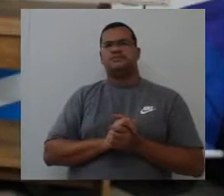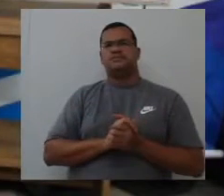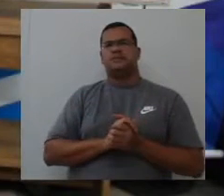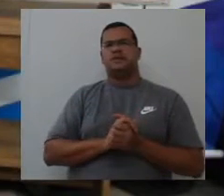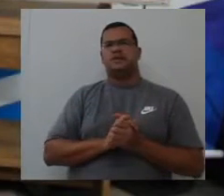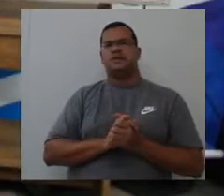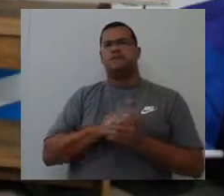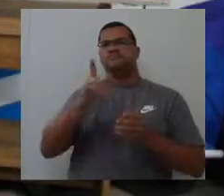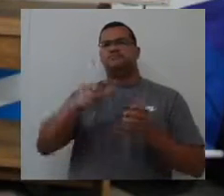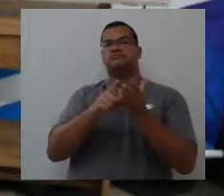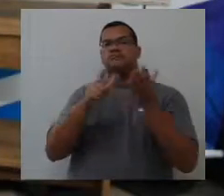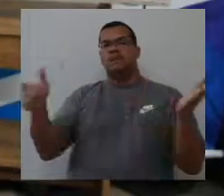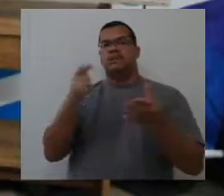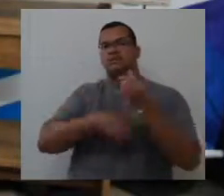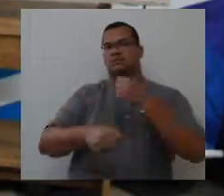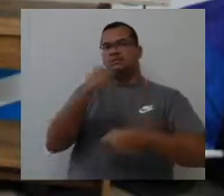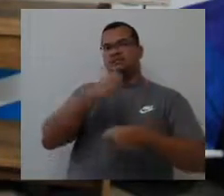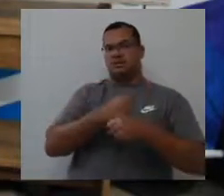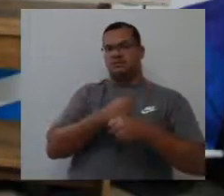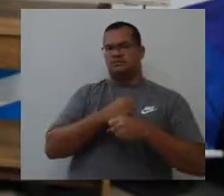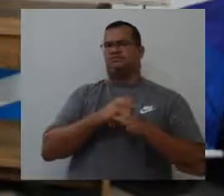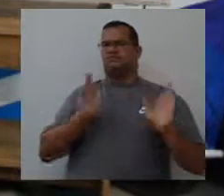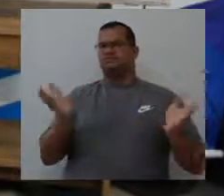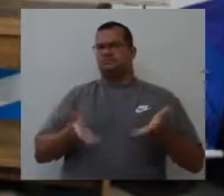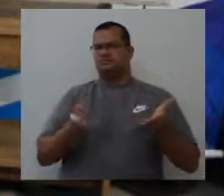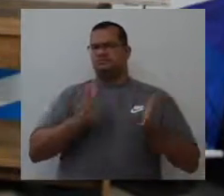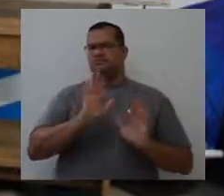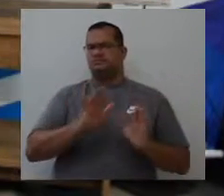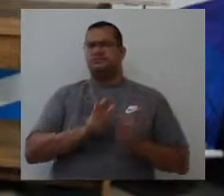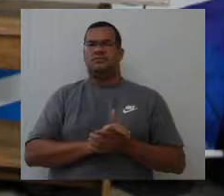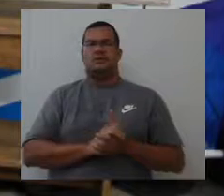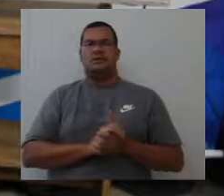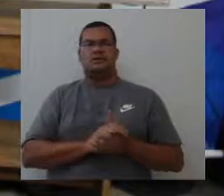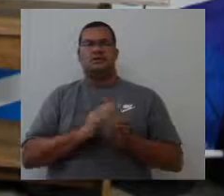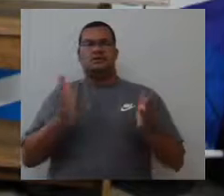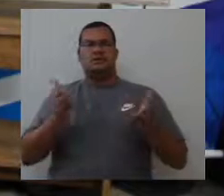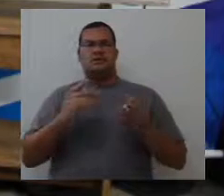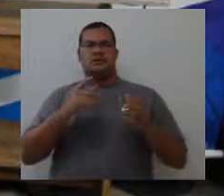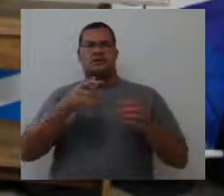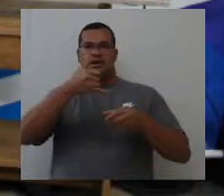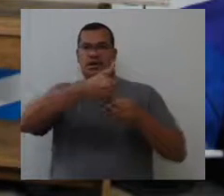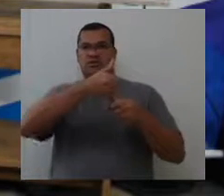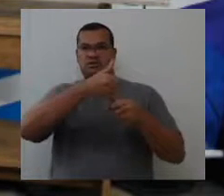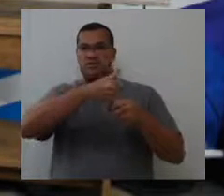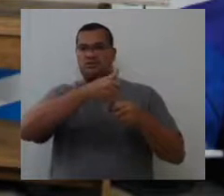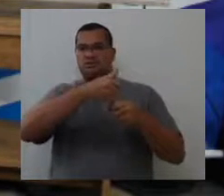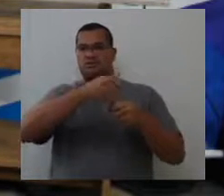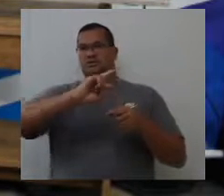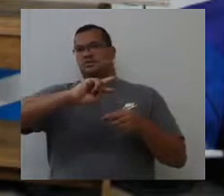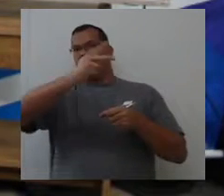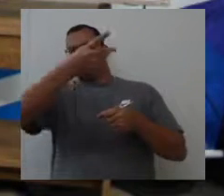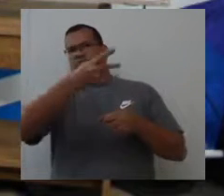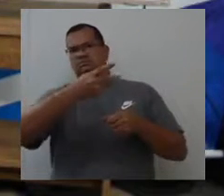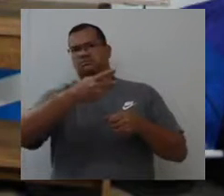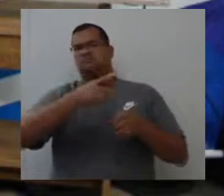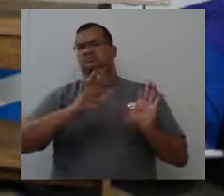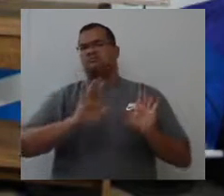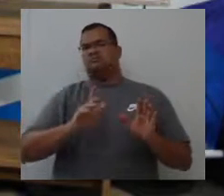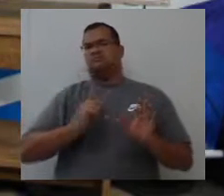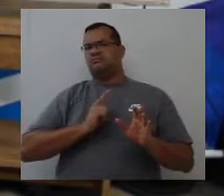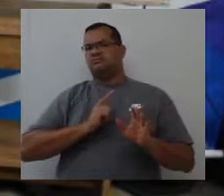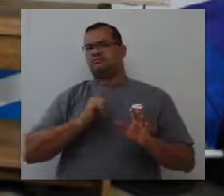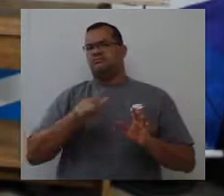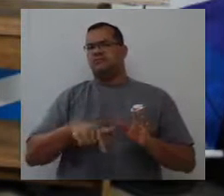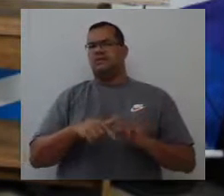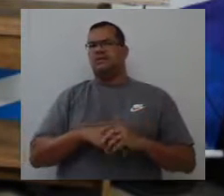tá certo? Então, observe. Aí a questão apresentou para a gente que o preço de gasolina iria subir e a gente tem uma comparação aqui a fazer